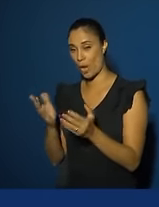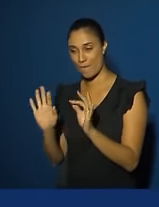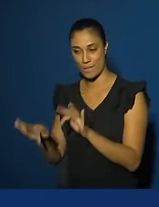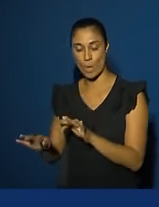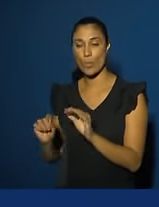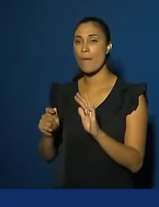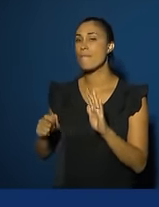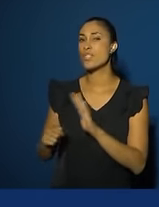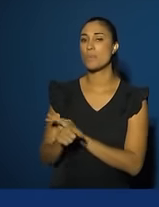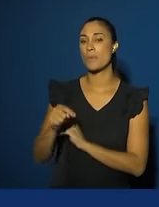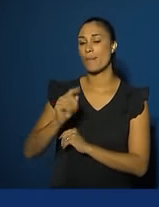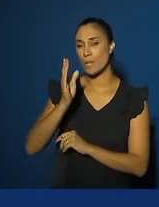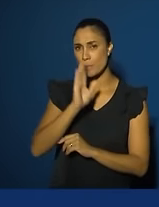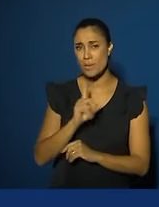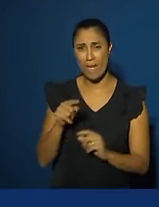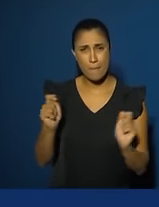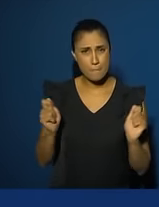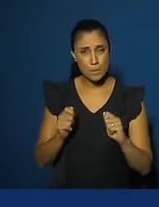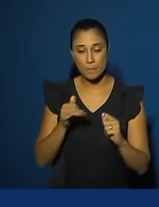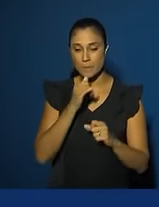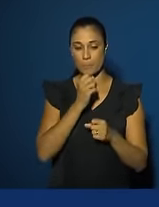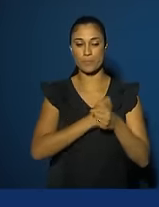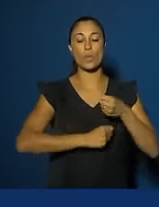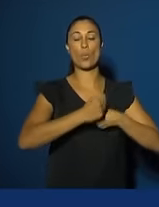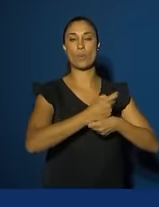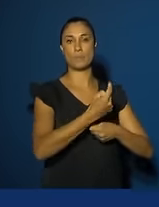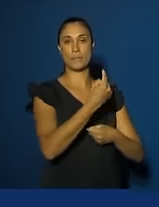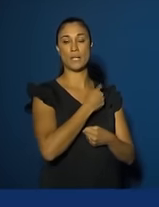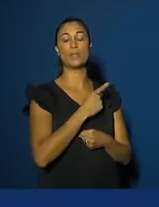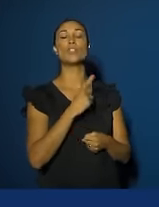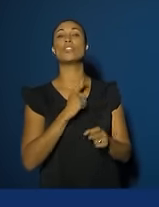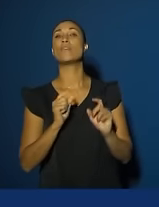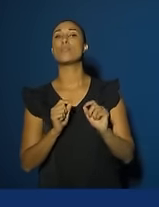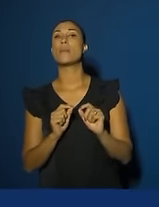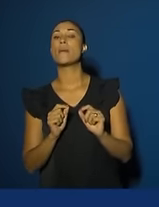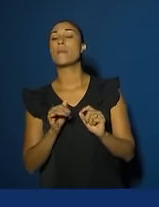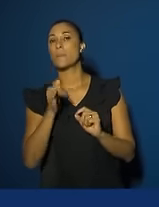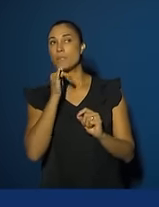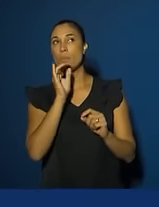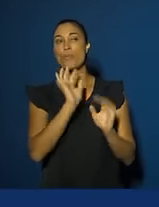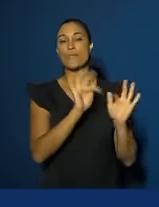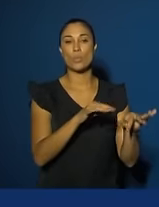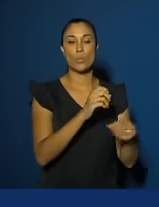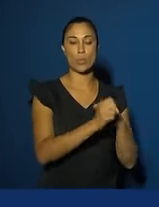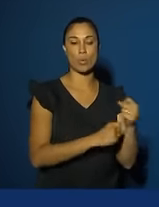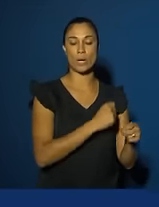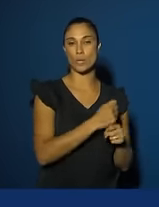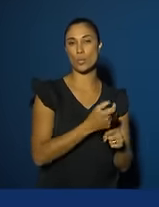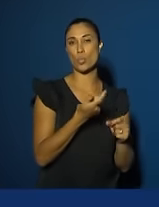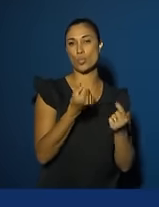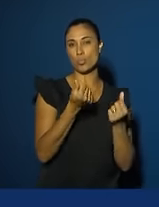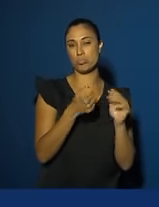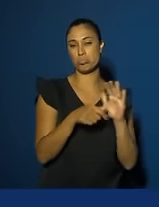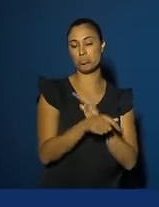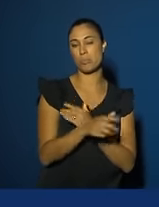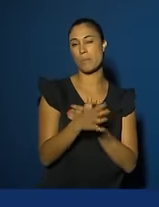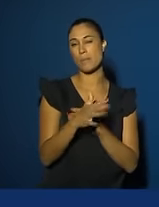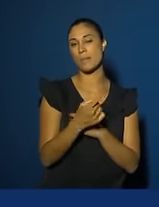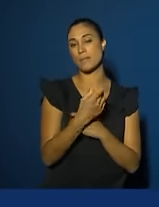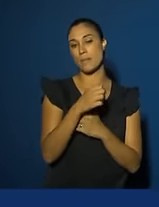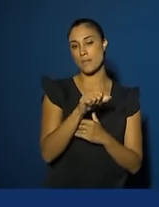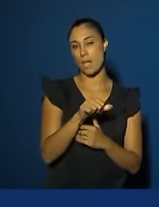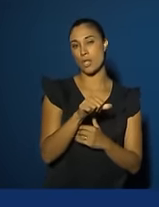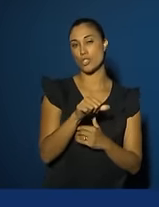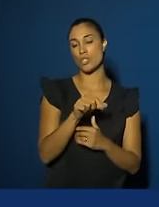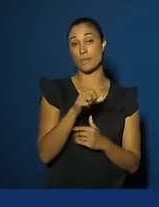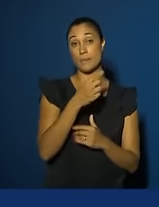questão do investimento no Brasil Possivelmente ano passado a gente deve ter terminado o ano com a taxa de investimento do Brasil entre 17 e